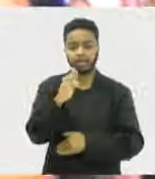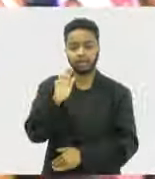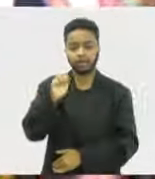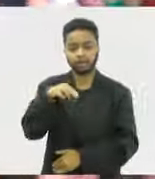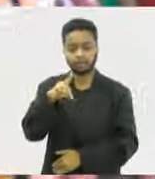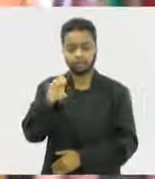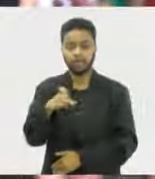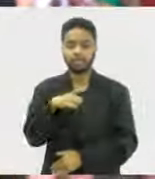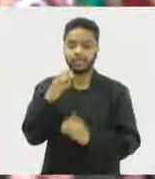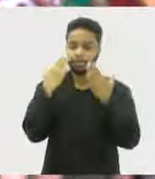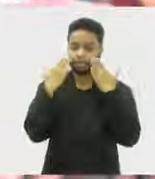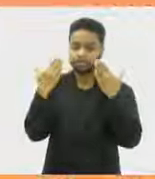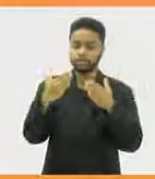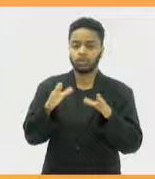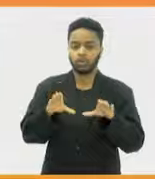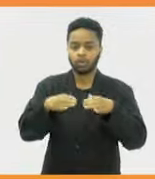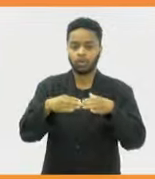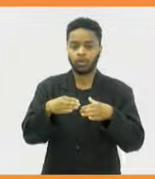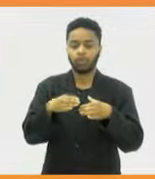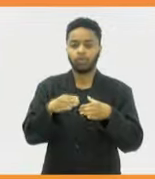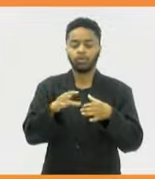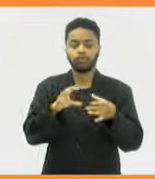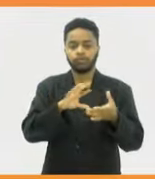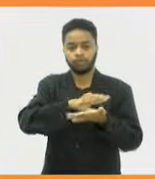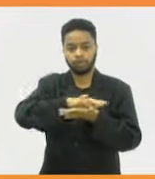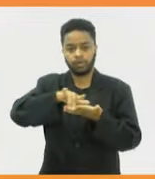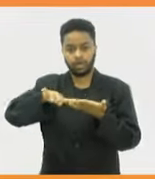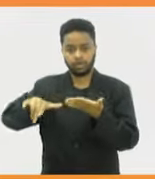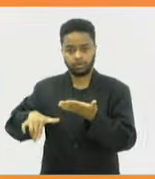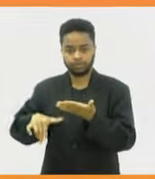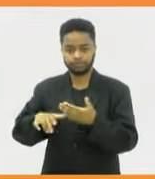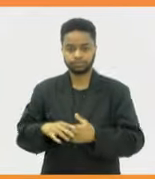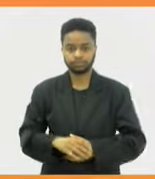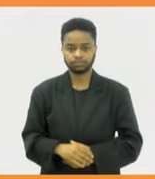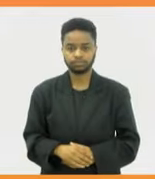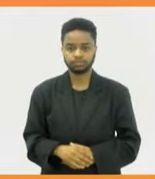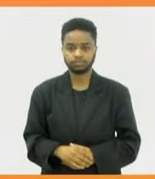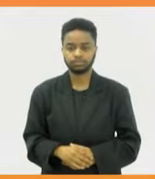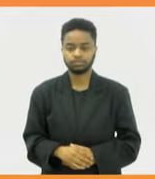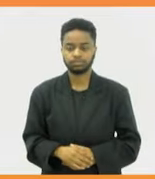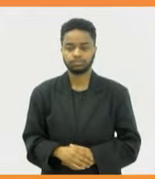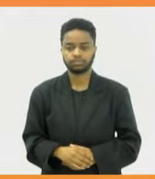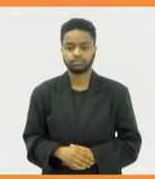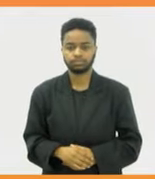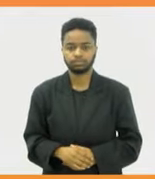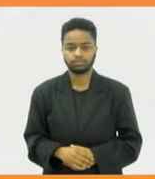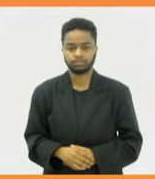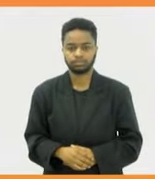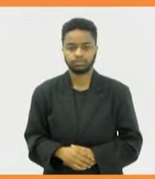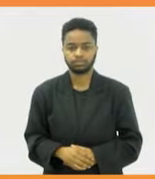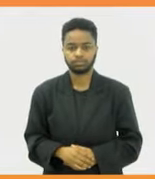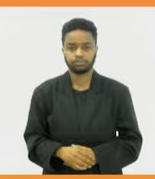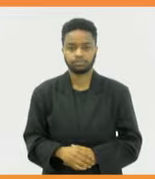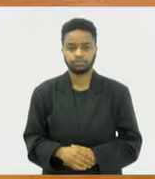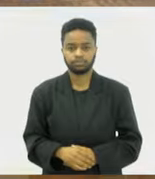bandas Unidos do Swing, Trombetas Cósmicas do Jardim Elétrico, Orquestra Voadora, entre outras.